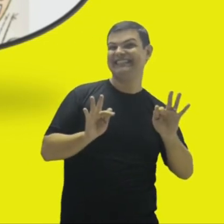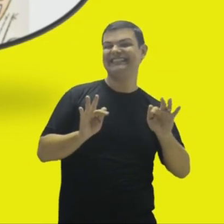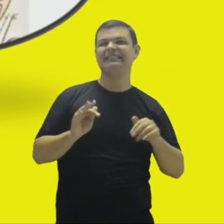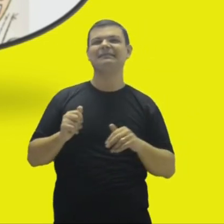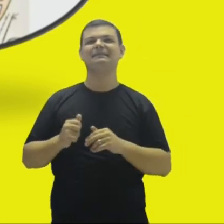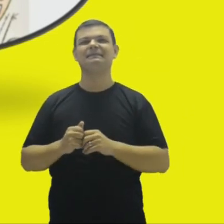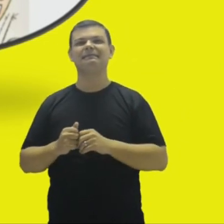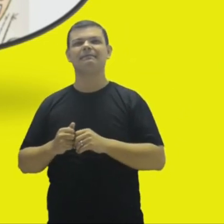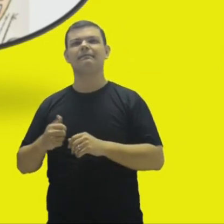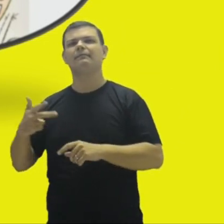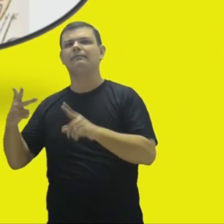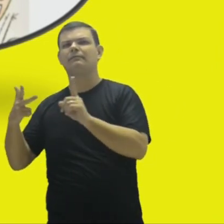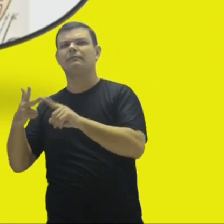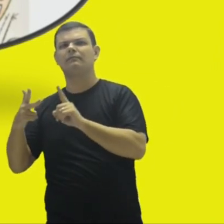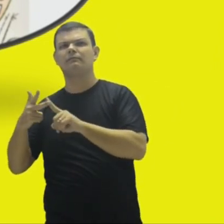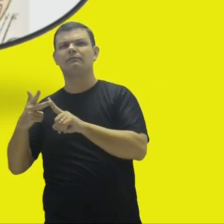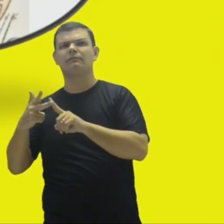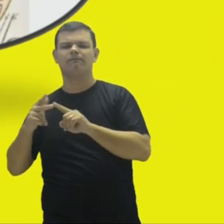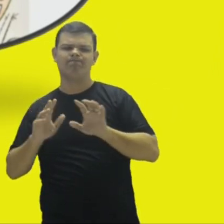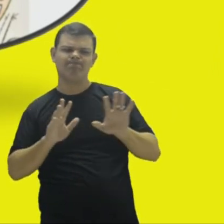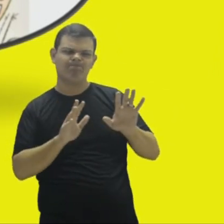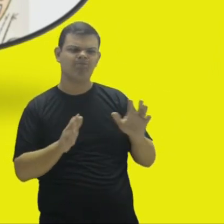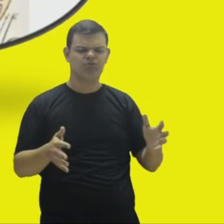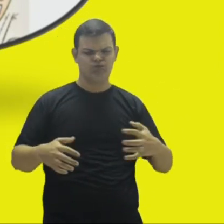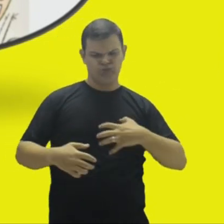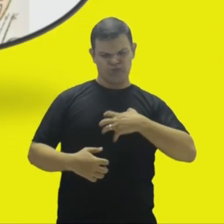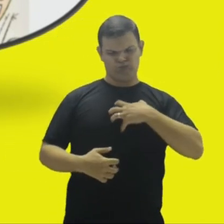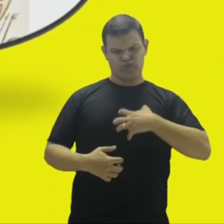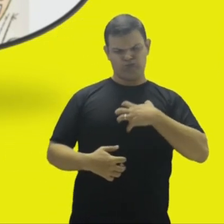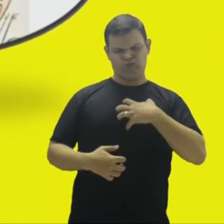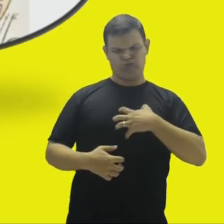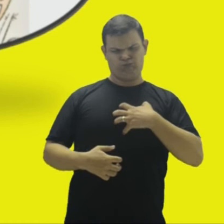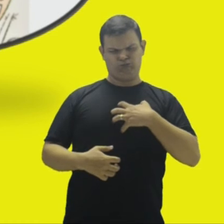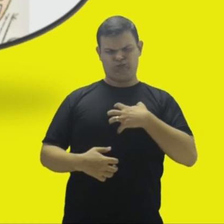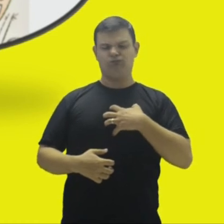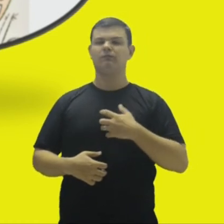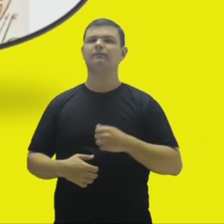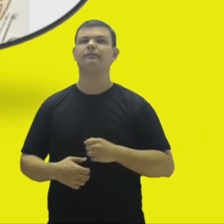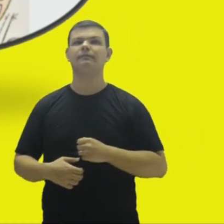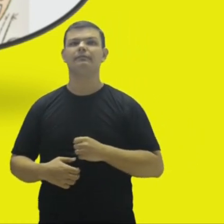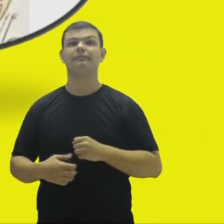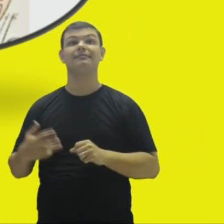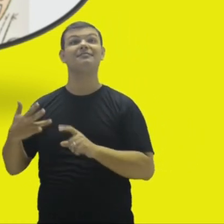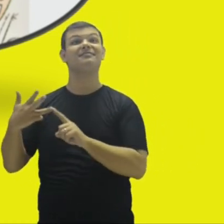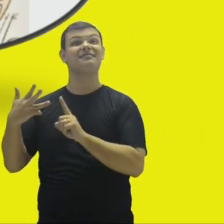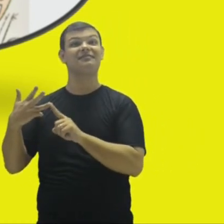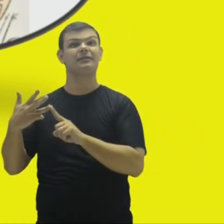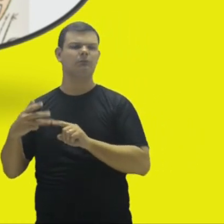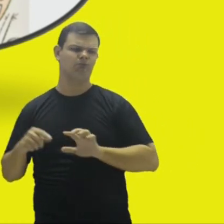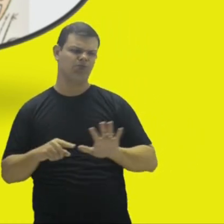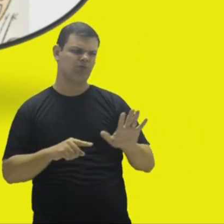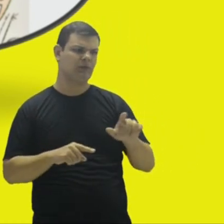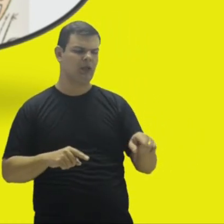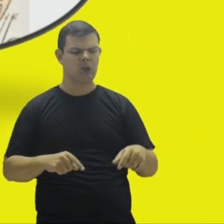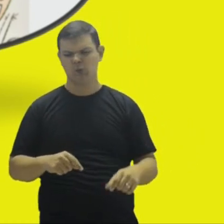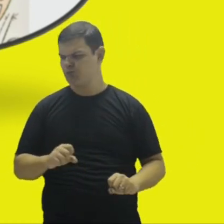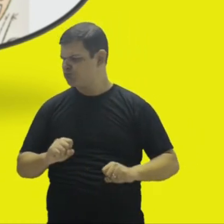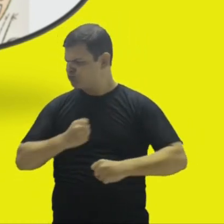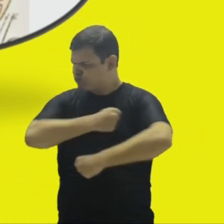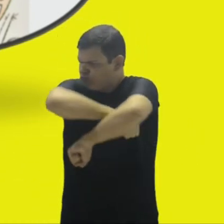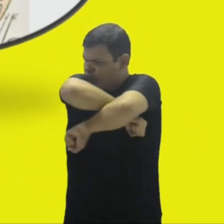feliz. Terceira opção, deixar a mimosa aborrecida. Quarta opção, deixar a